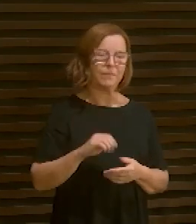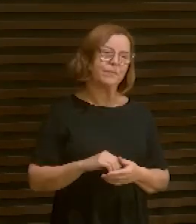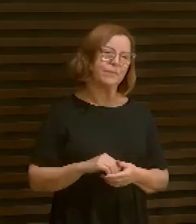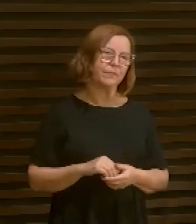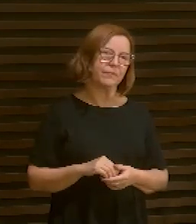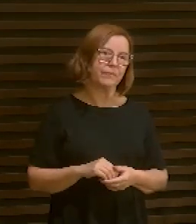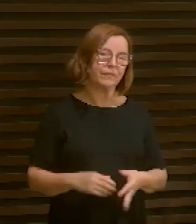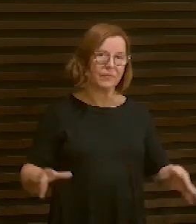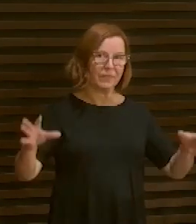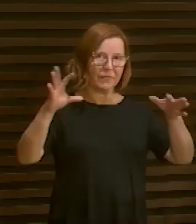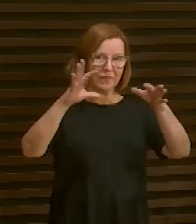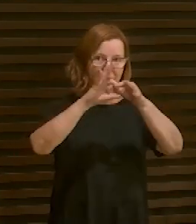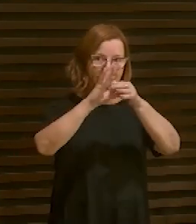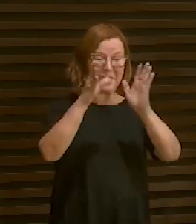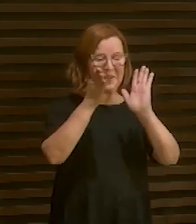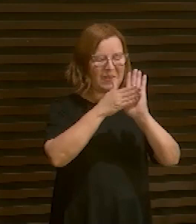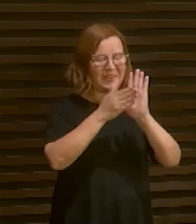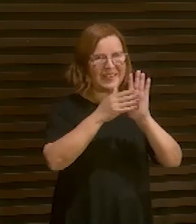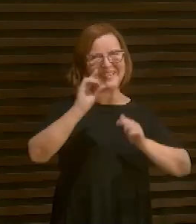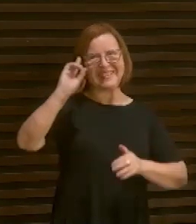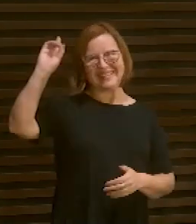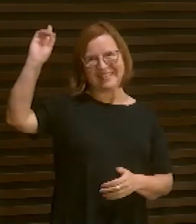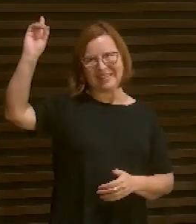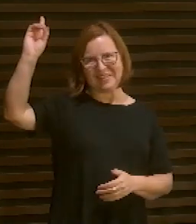A união é um projeto de Deus.